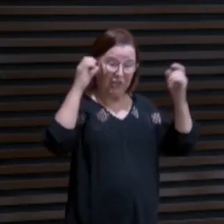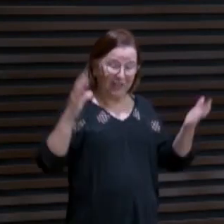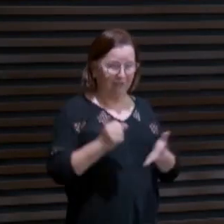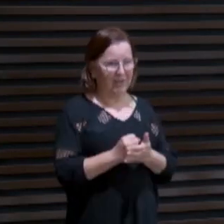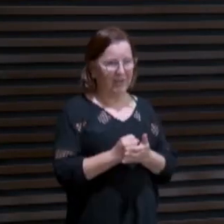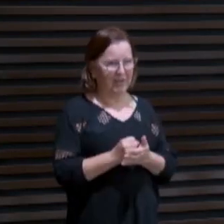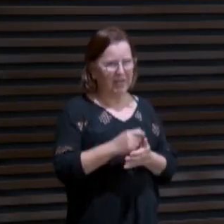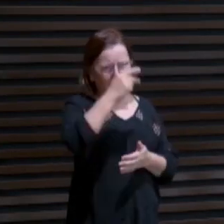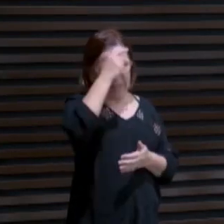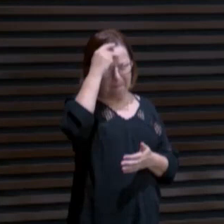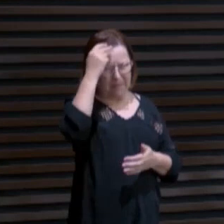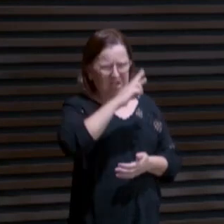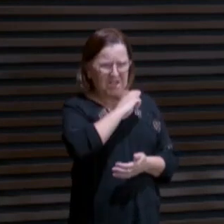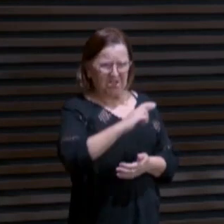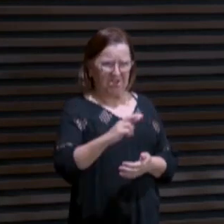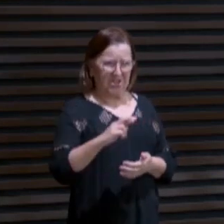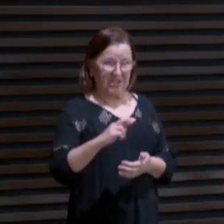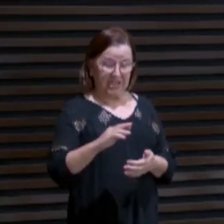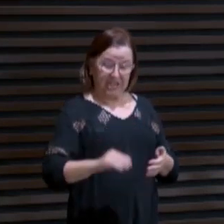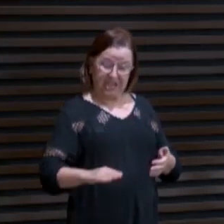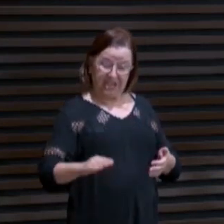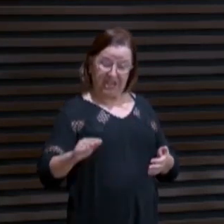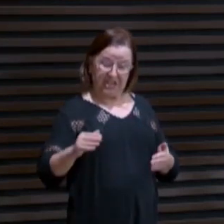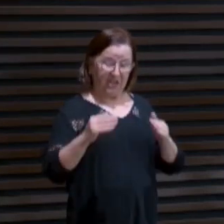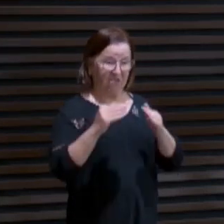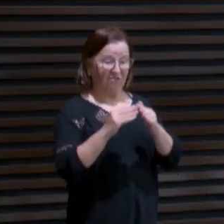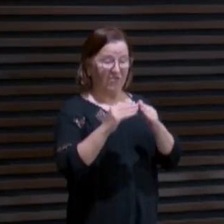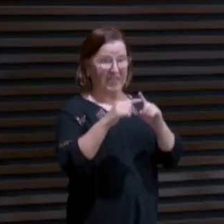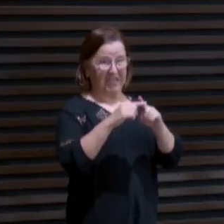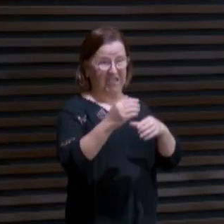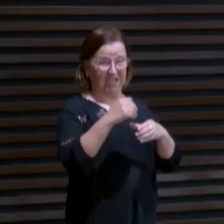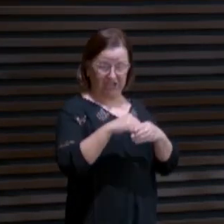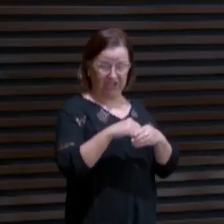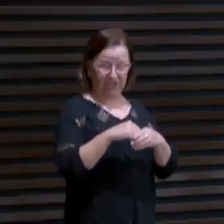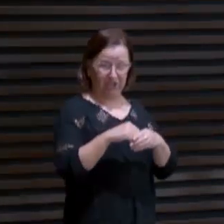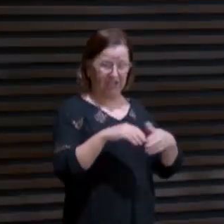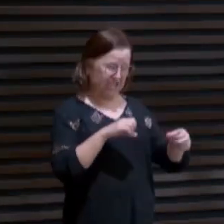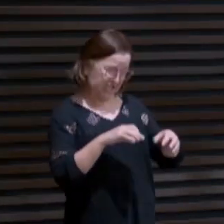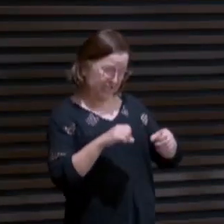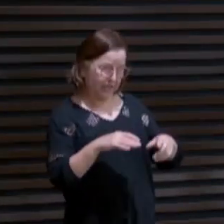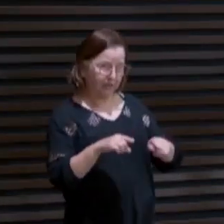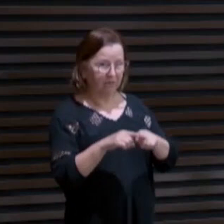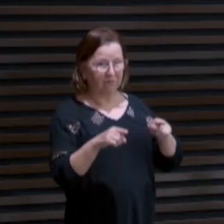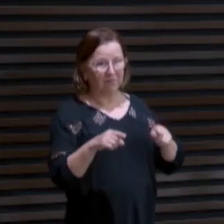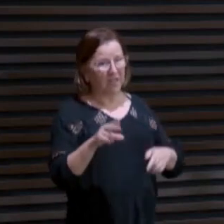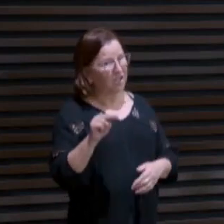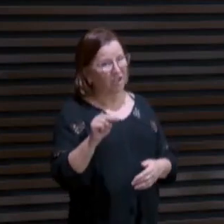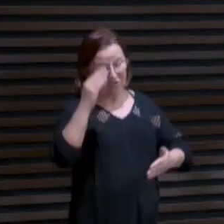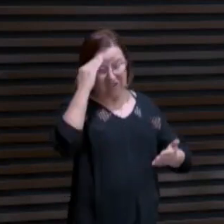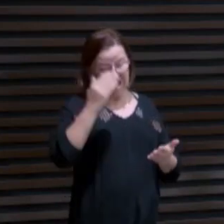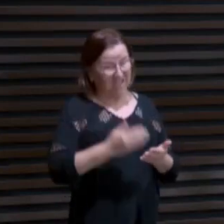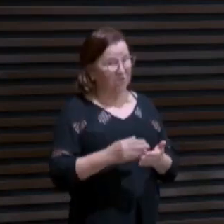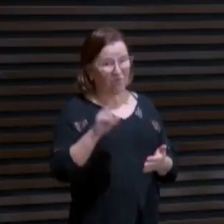Aquele que foi criado dentro da igreja, sendo educado com certos princípios, mas que nunca nasceu de novo.